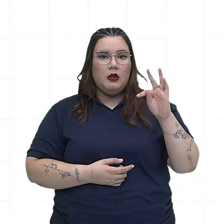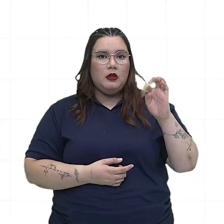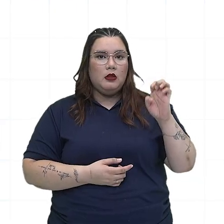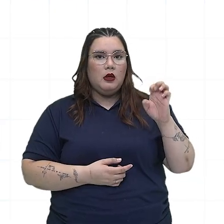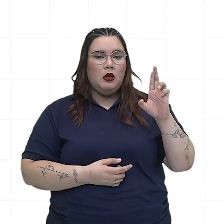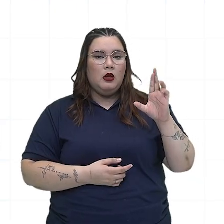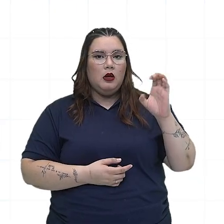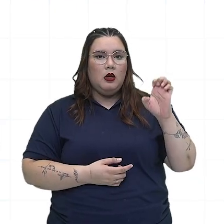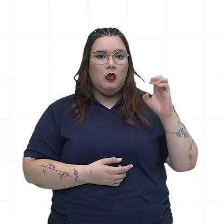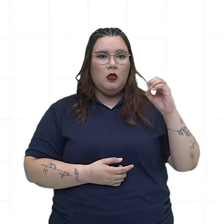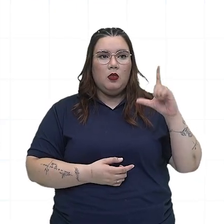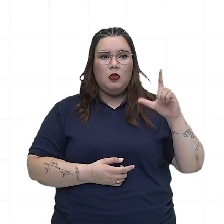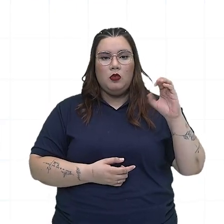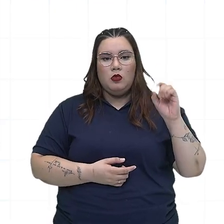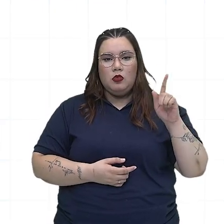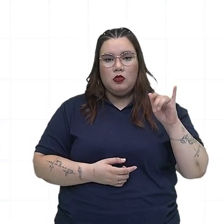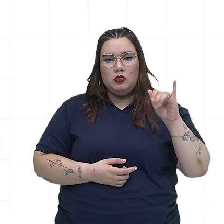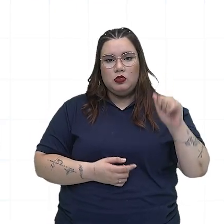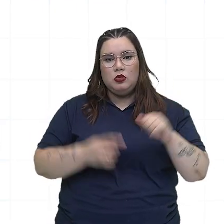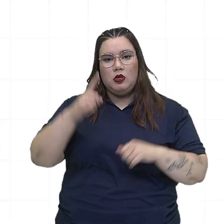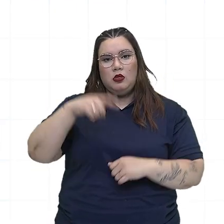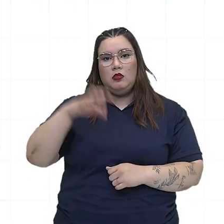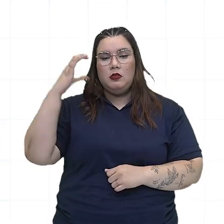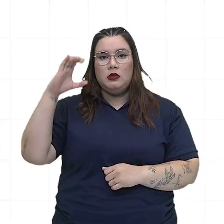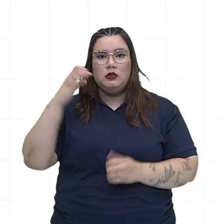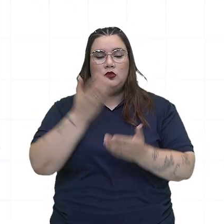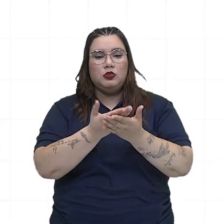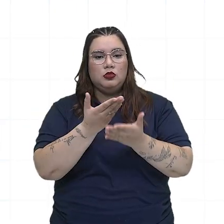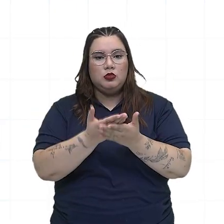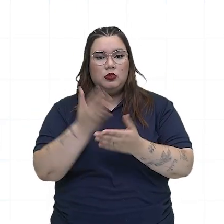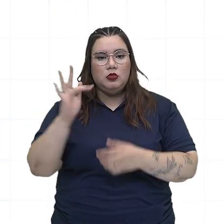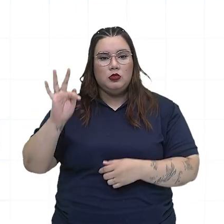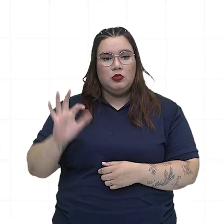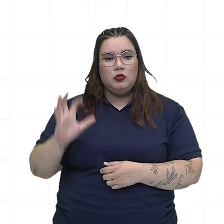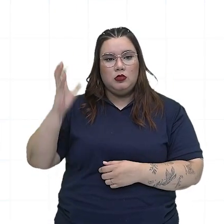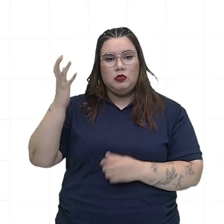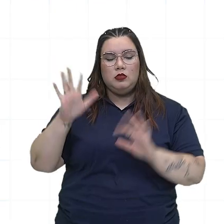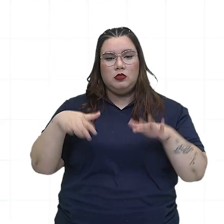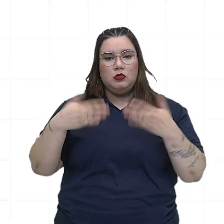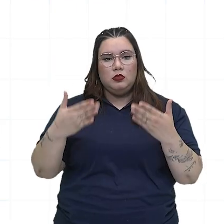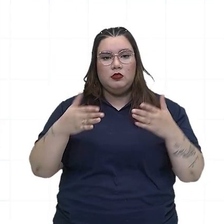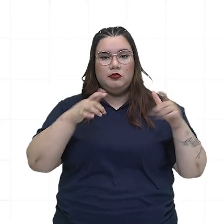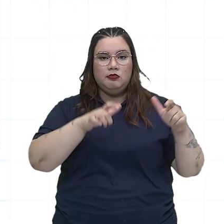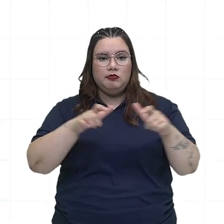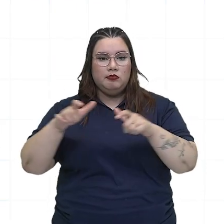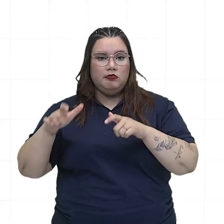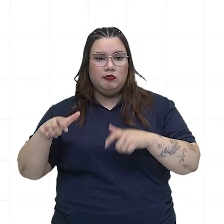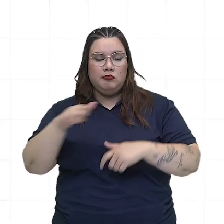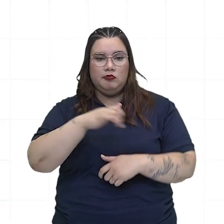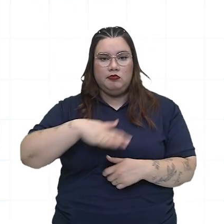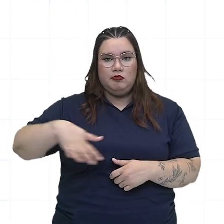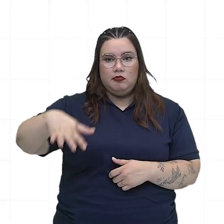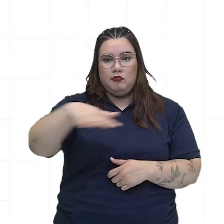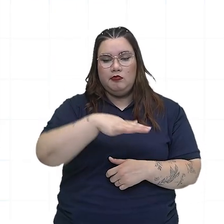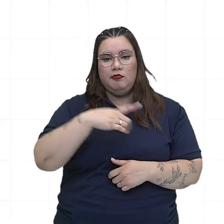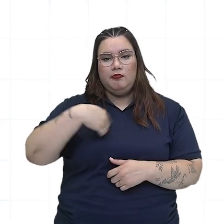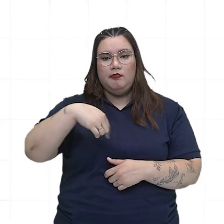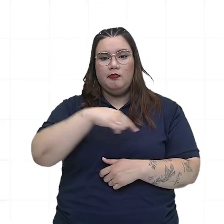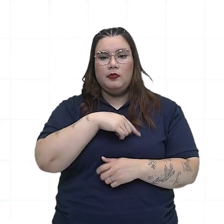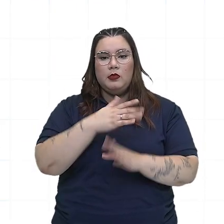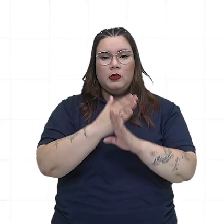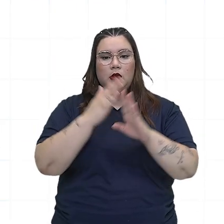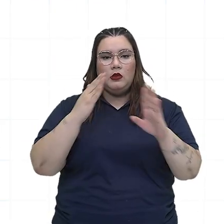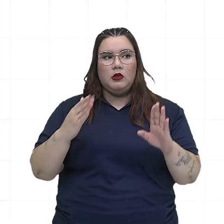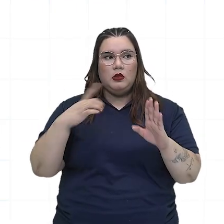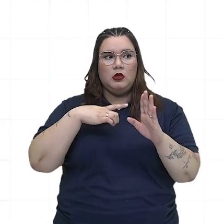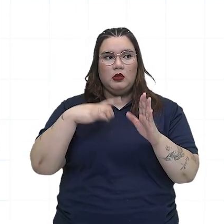que estuda os fenômenos atmosféricos. Então, nas estações meteorológicas, nós